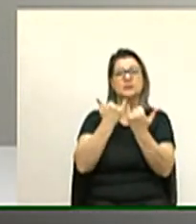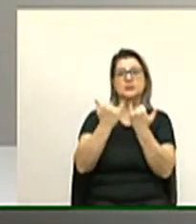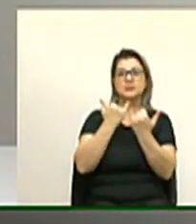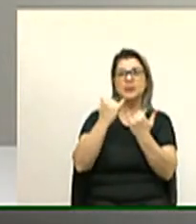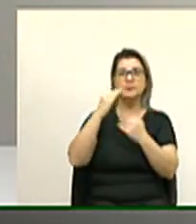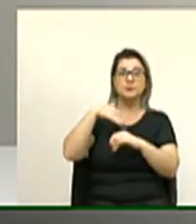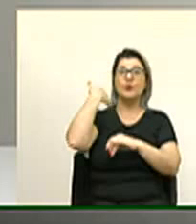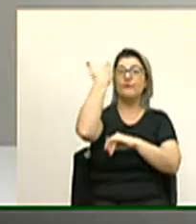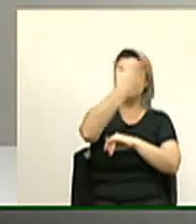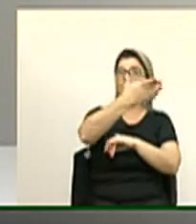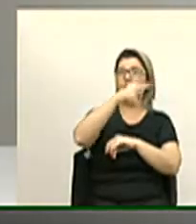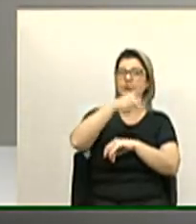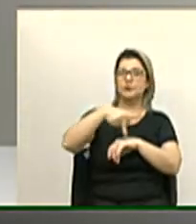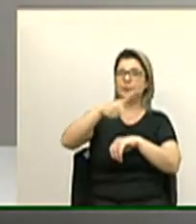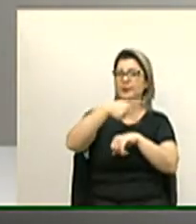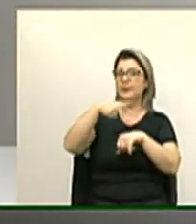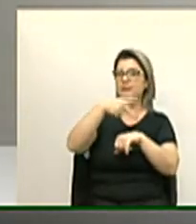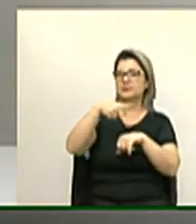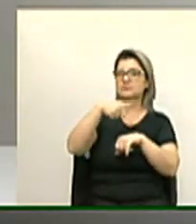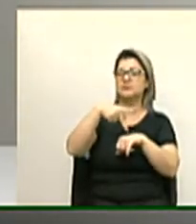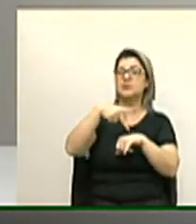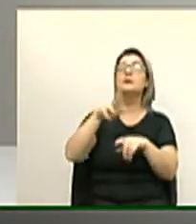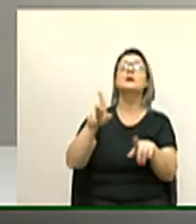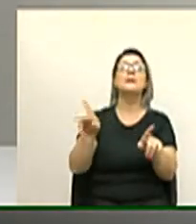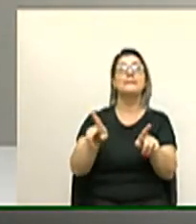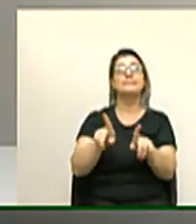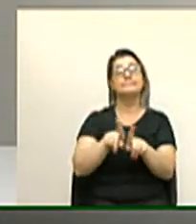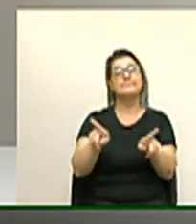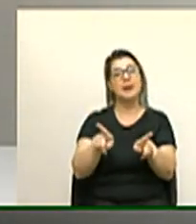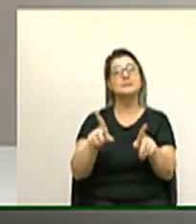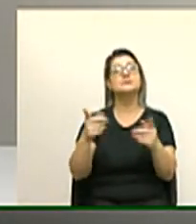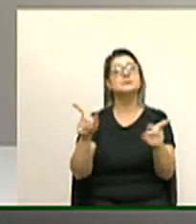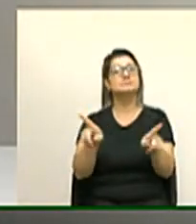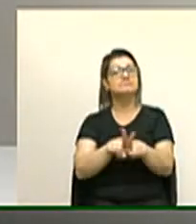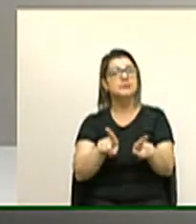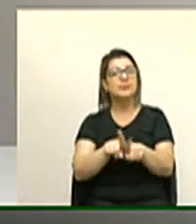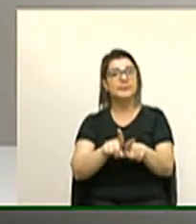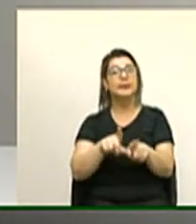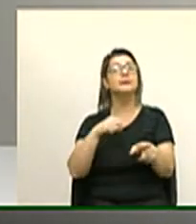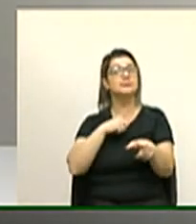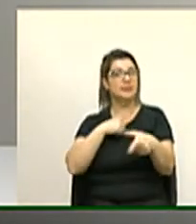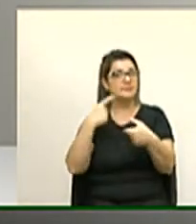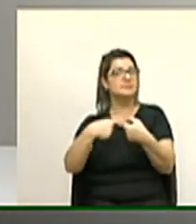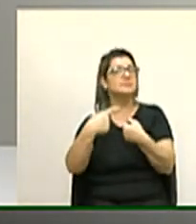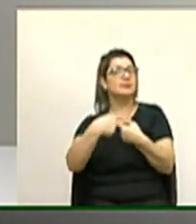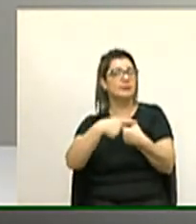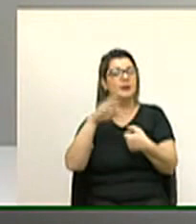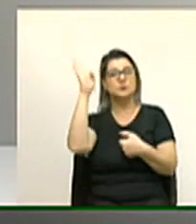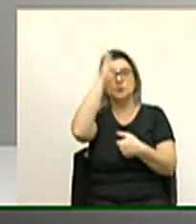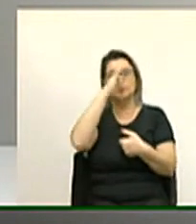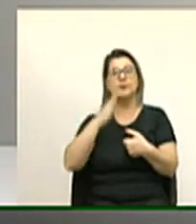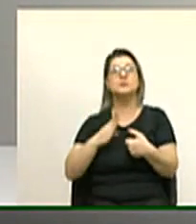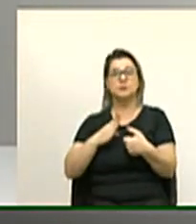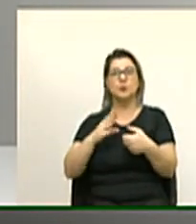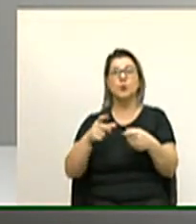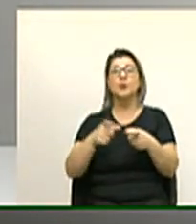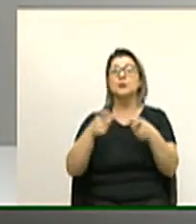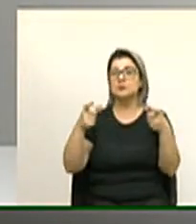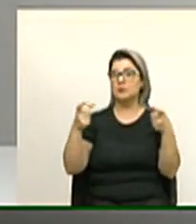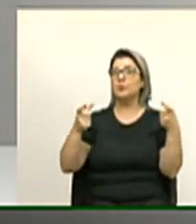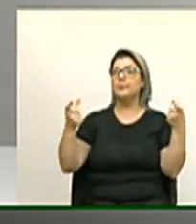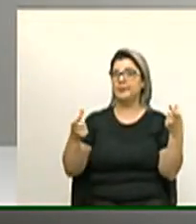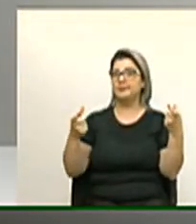e já alguns também no Brasil, de cidades que aumentam bastante a sua malha